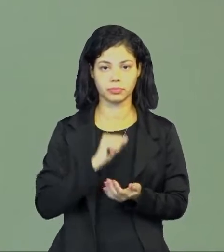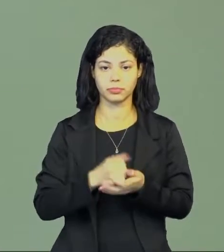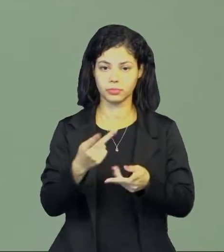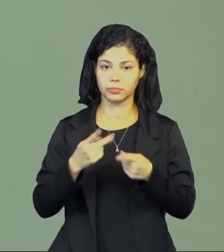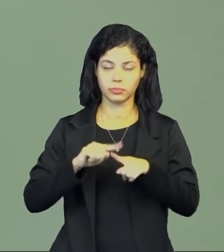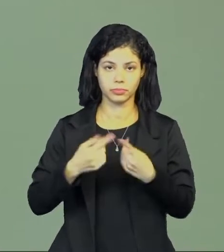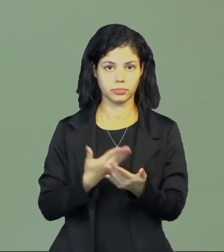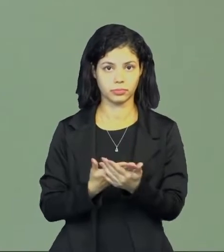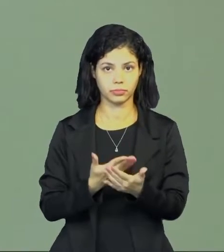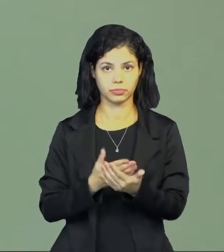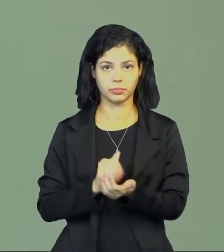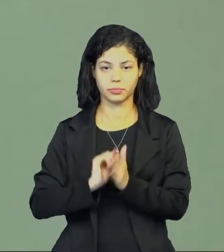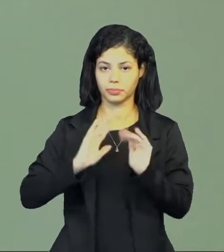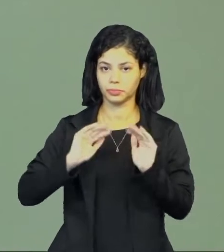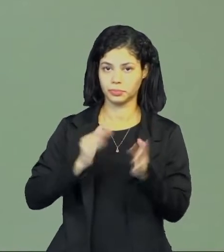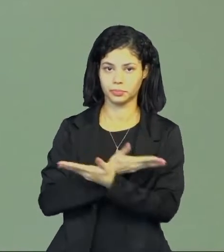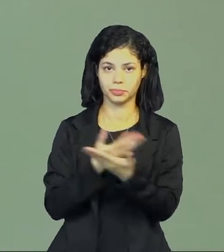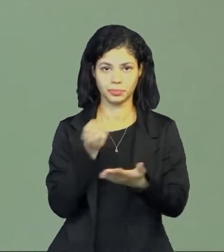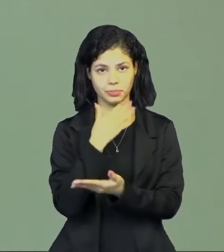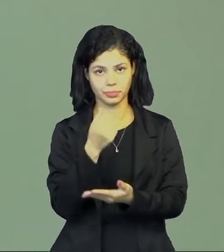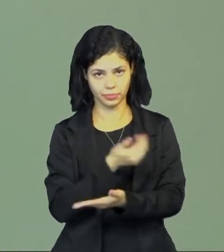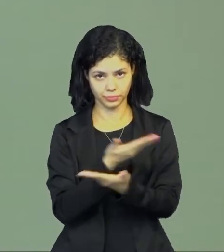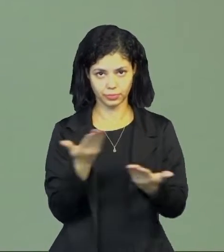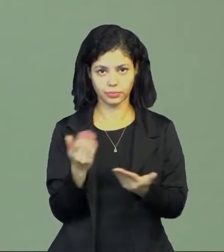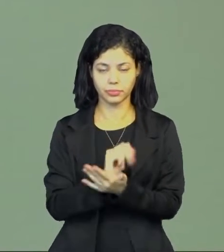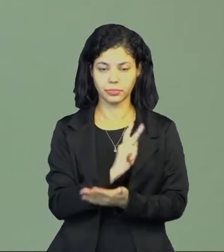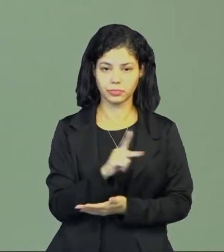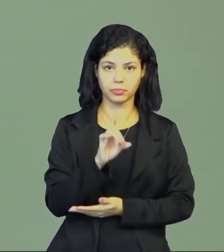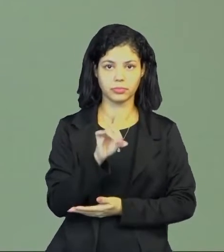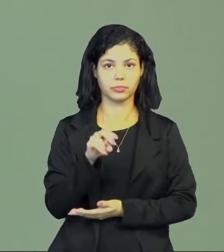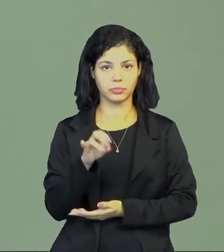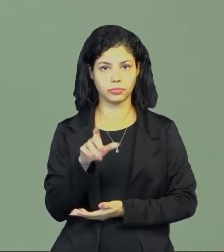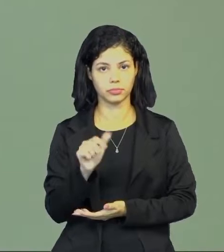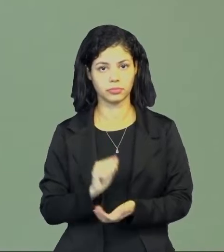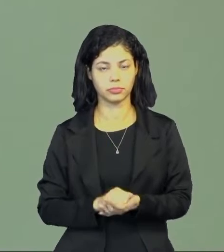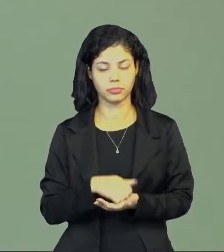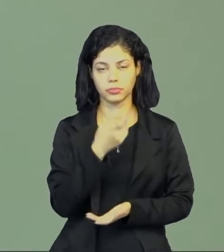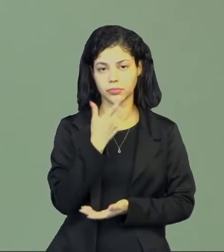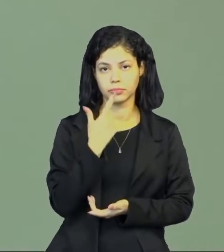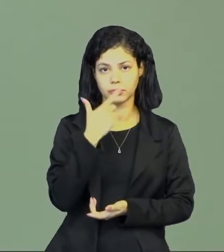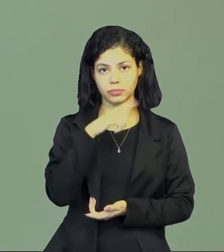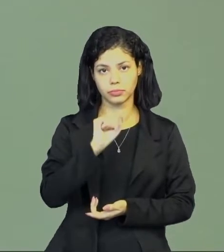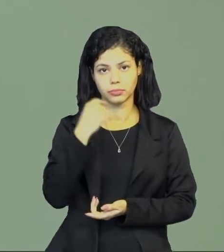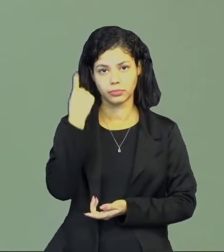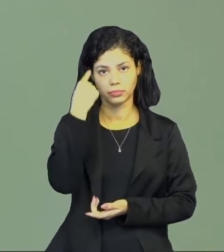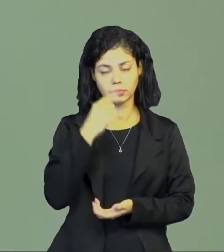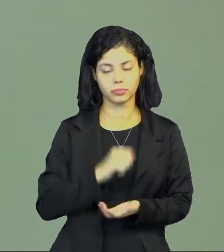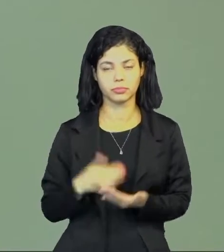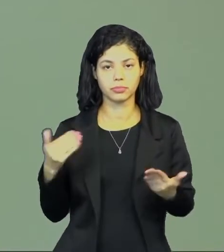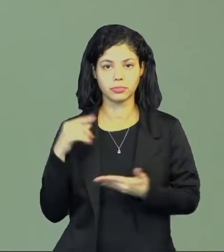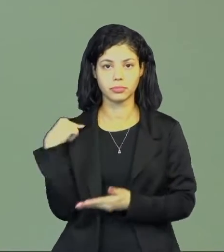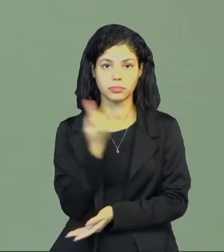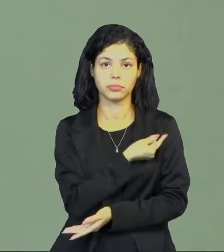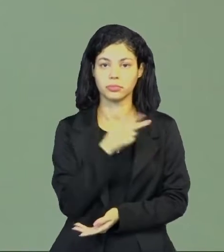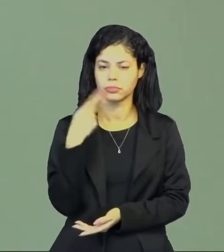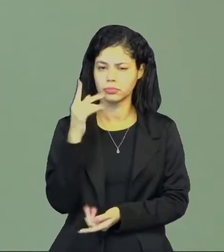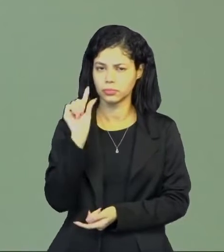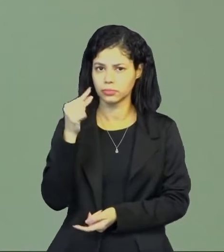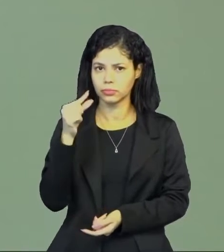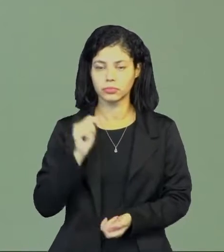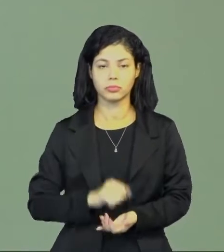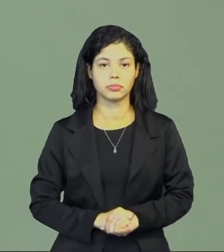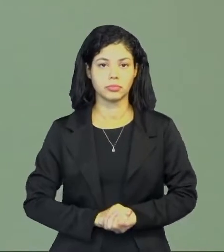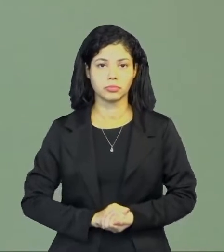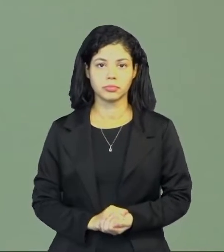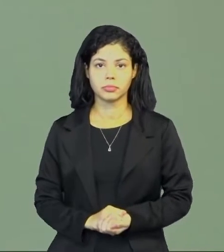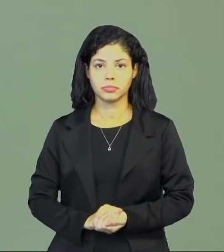bem-vindos a mais uma classe. Olá, galerinha, tudo bem? Sou o professor Daniel, professor de língua espanhola. E hoje, galera, nós vamos falar um pouco